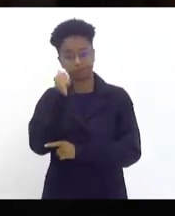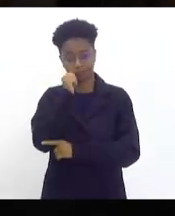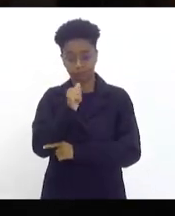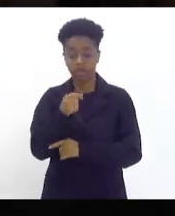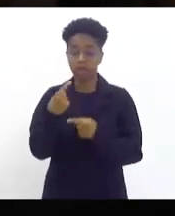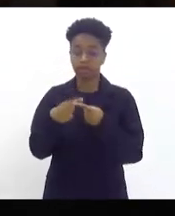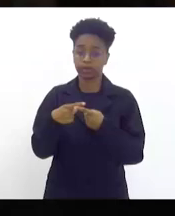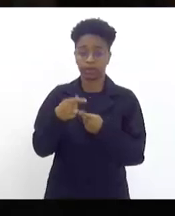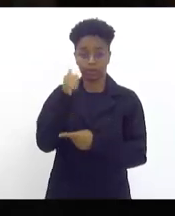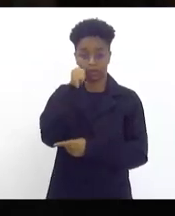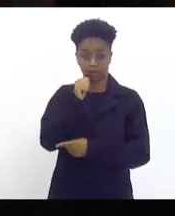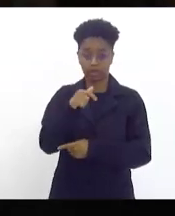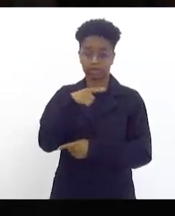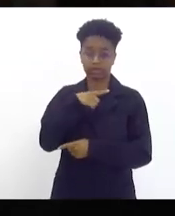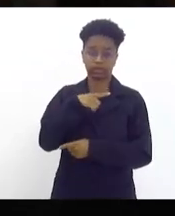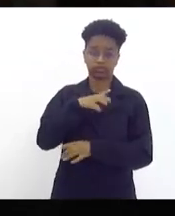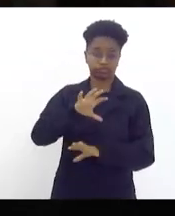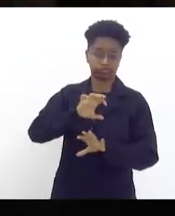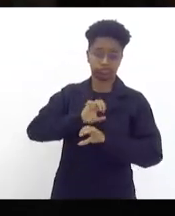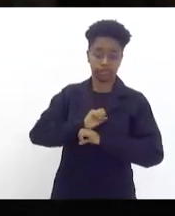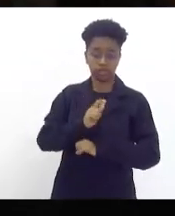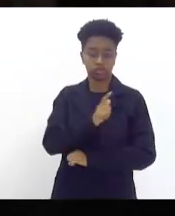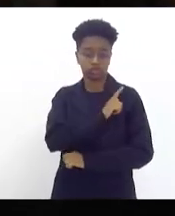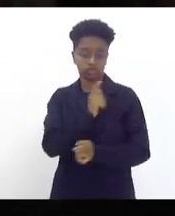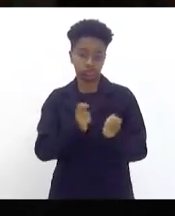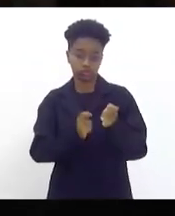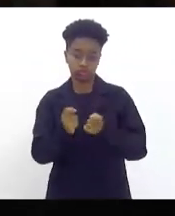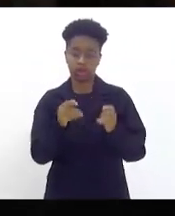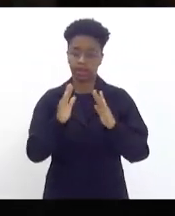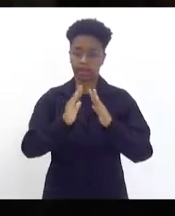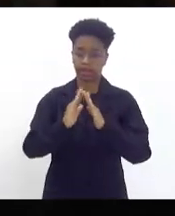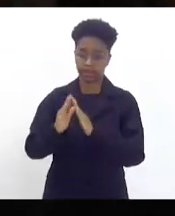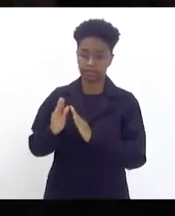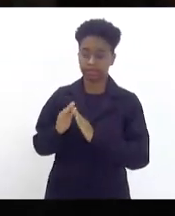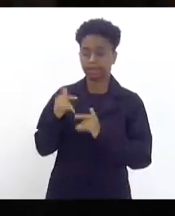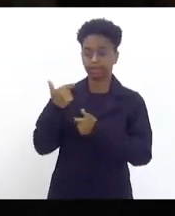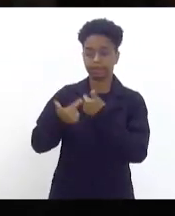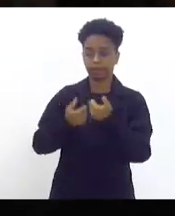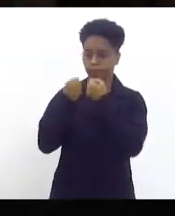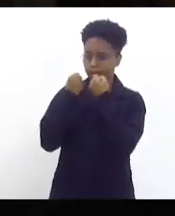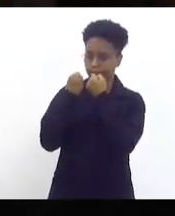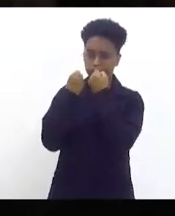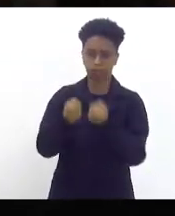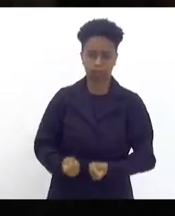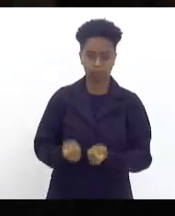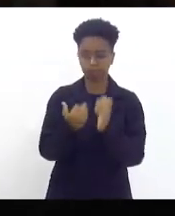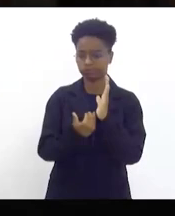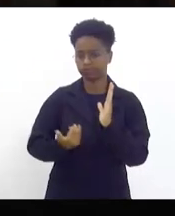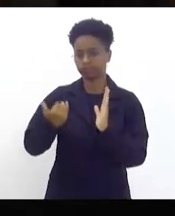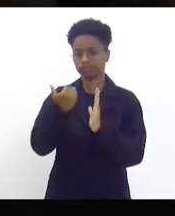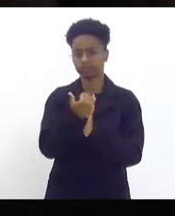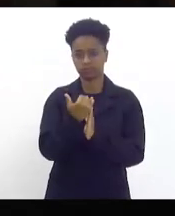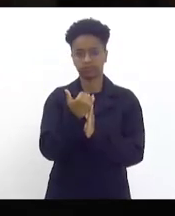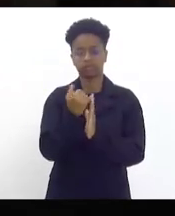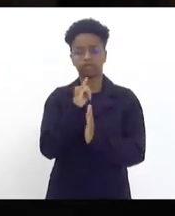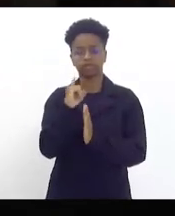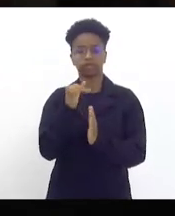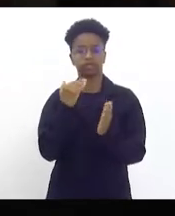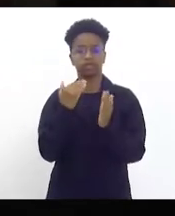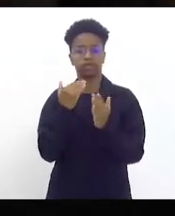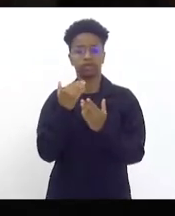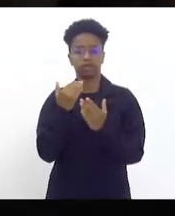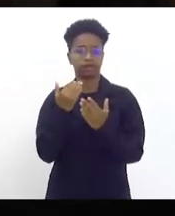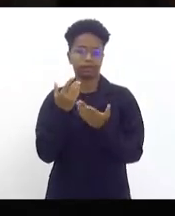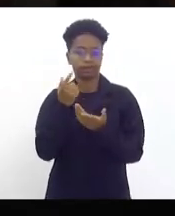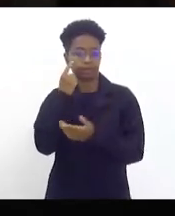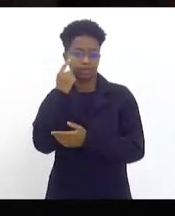que eles são imputados como gestores do Lar nos serviços que sobrecarregam em relação a criação